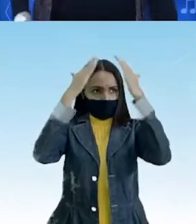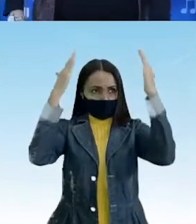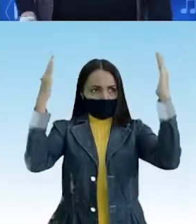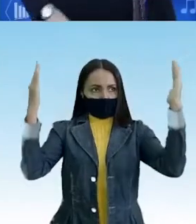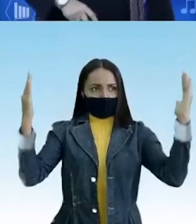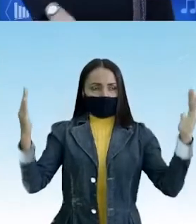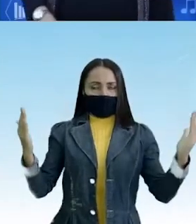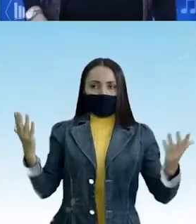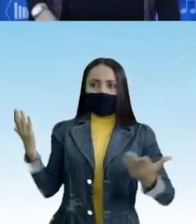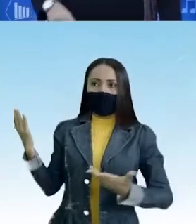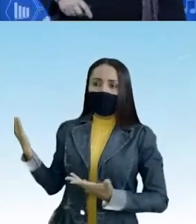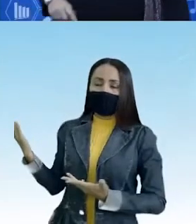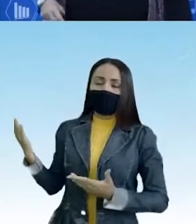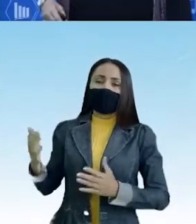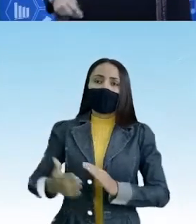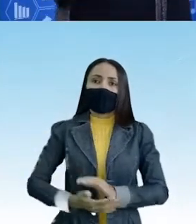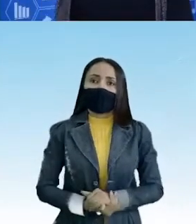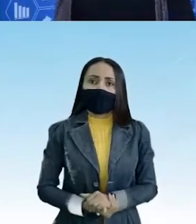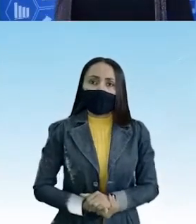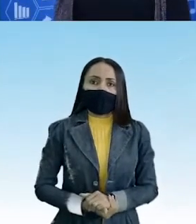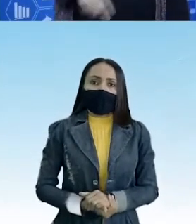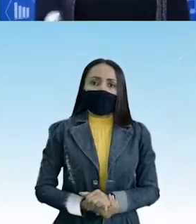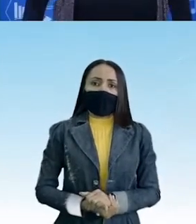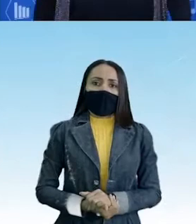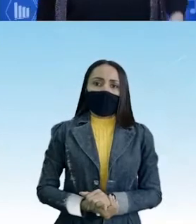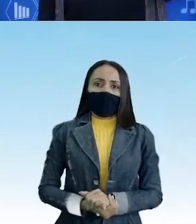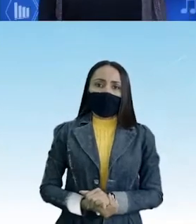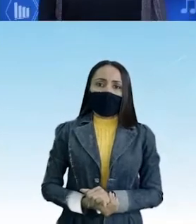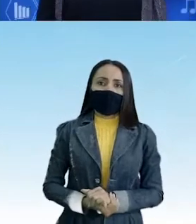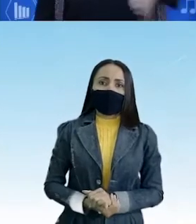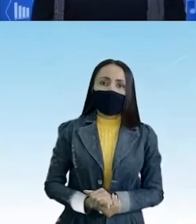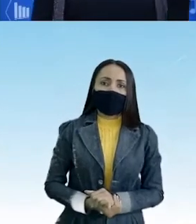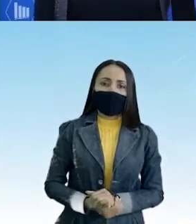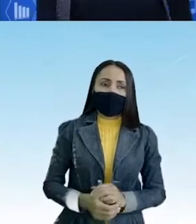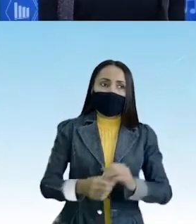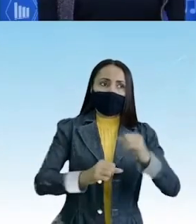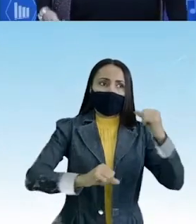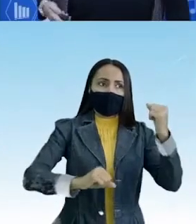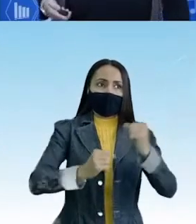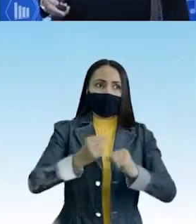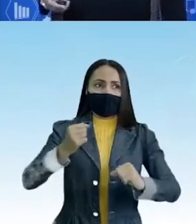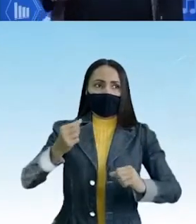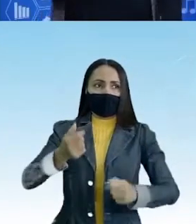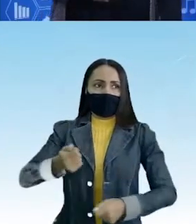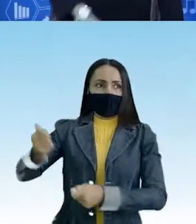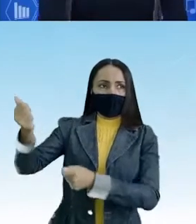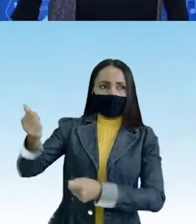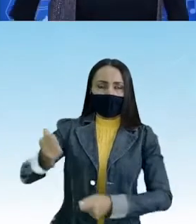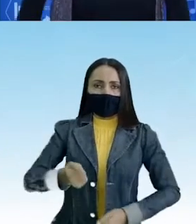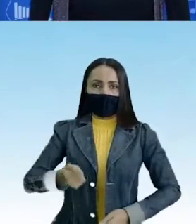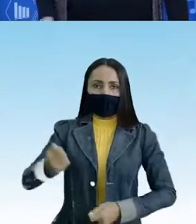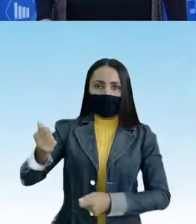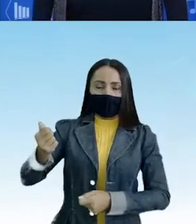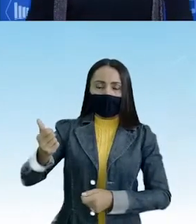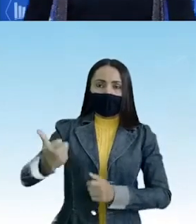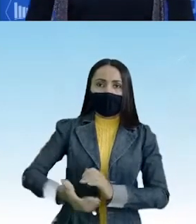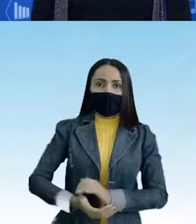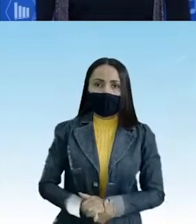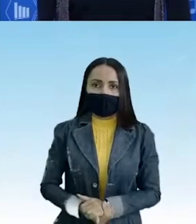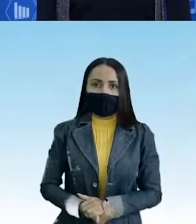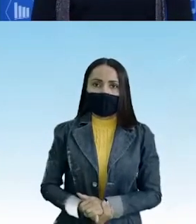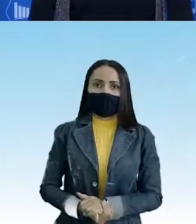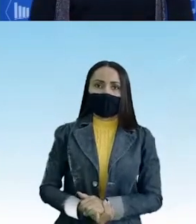dançava. Adorava as danças típicas, e principalmente o maracatu e o caboclinho, tá?